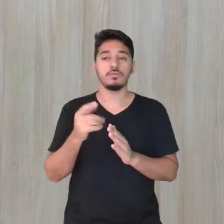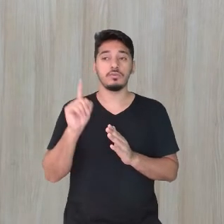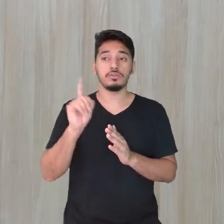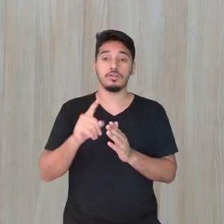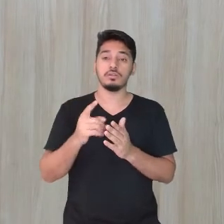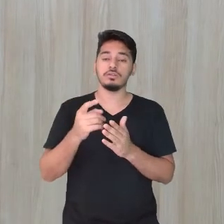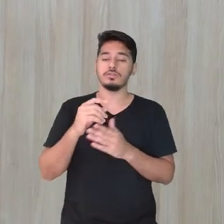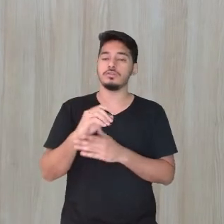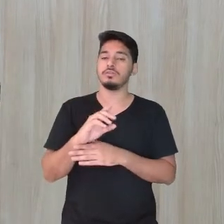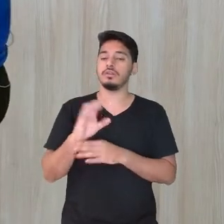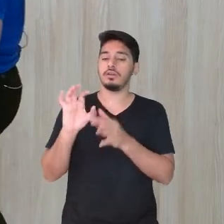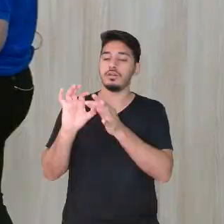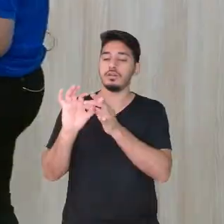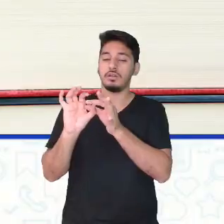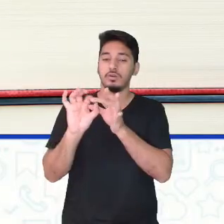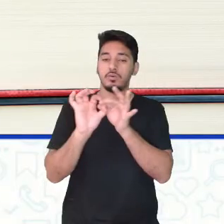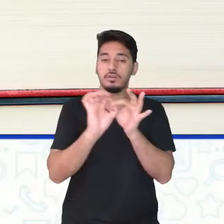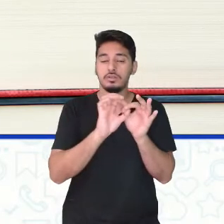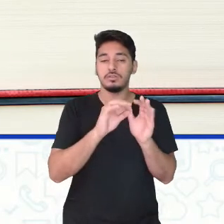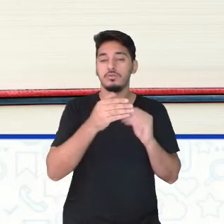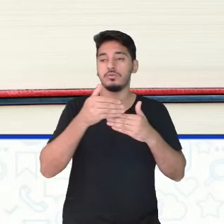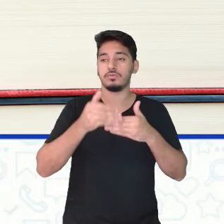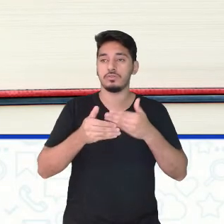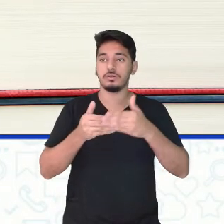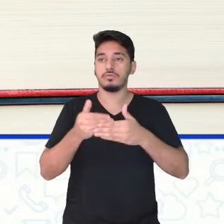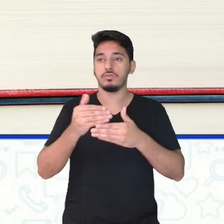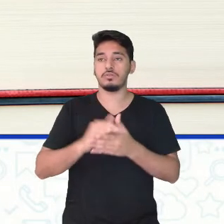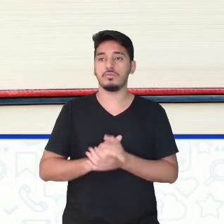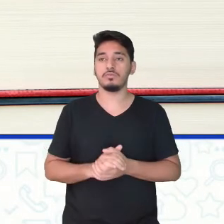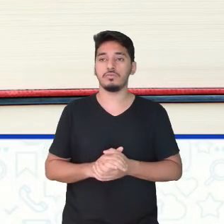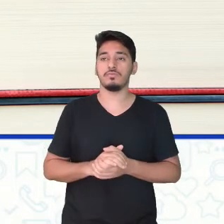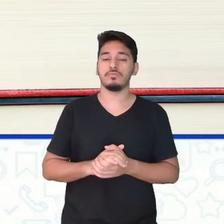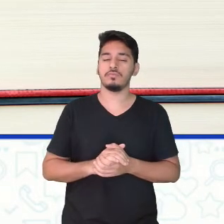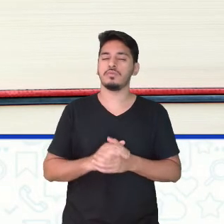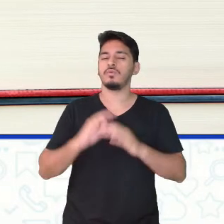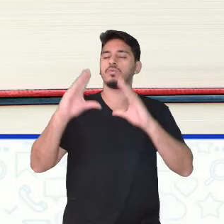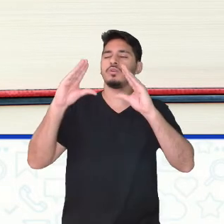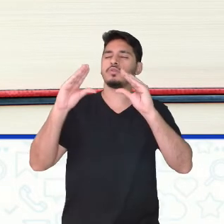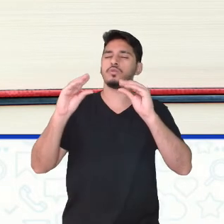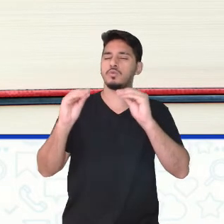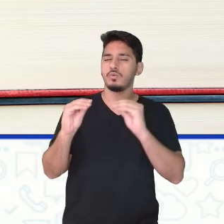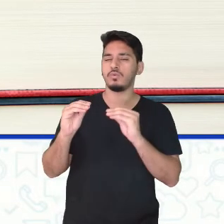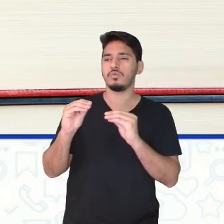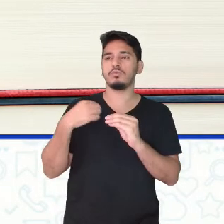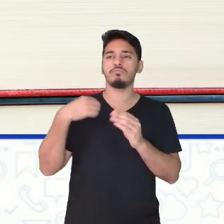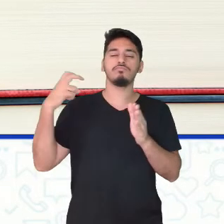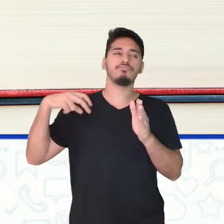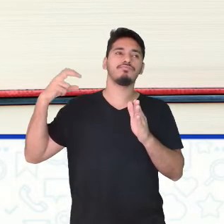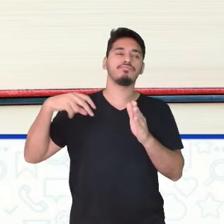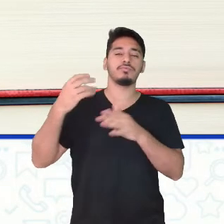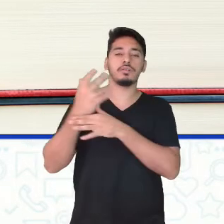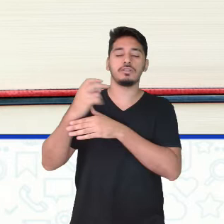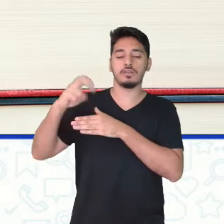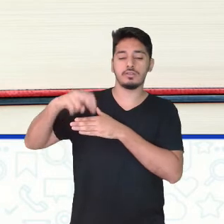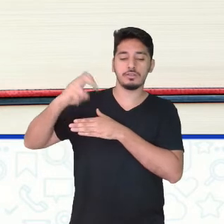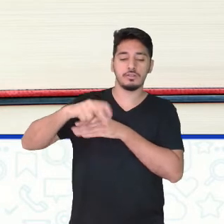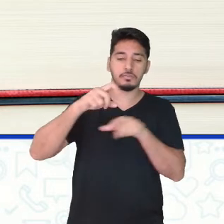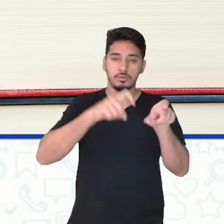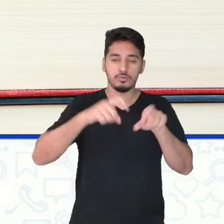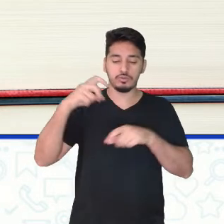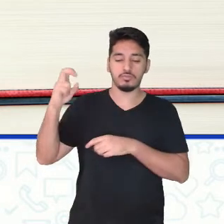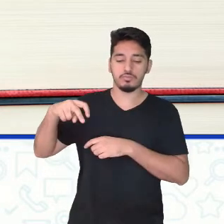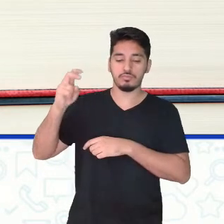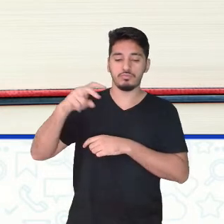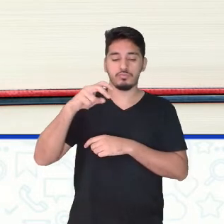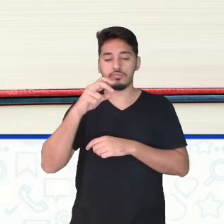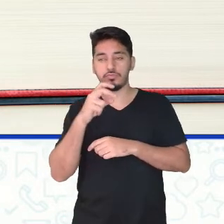dessa coesão sequencial, tá? Vou ler o trecho. Uma noite destas, vindo da cidade para o Engenho Novo,